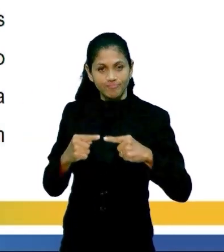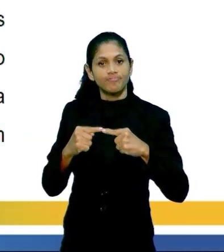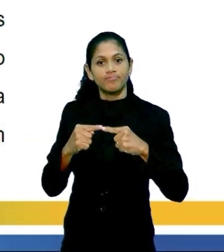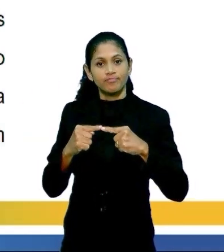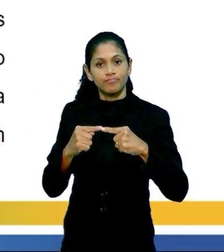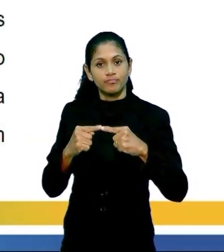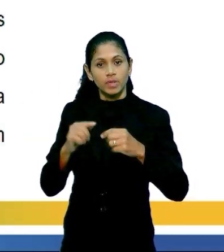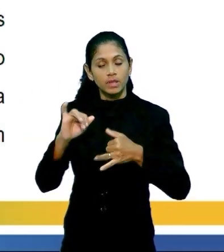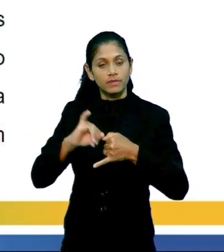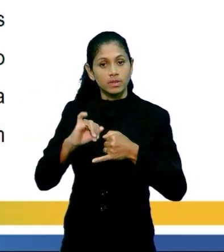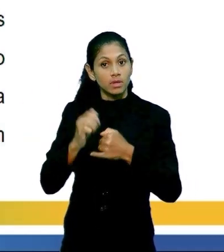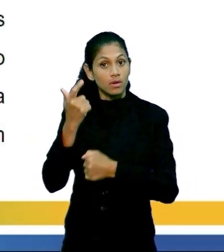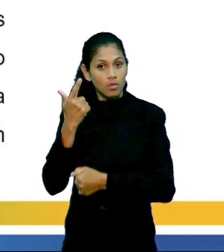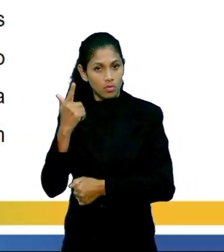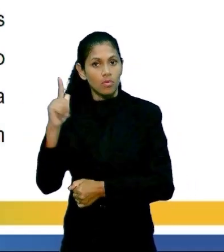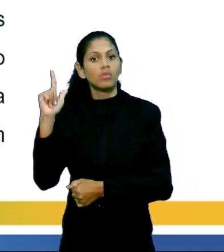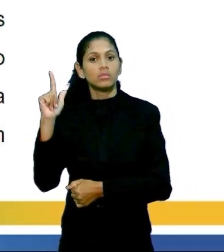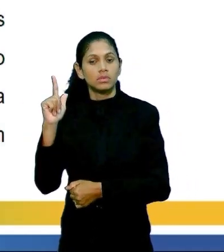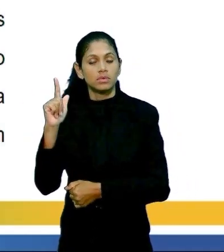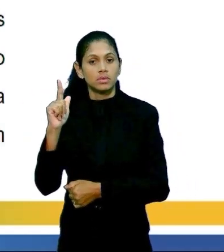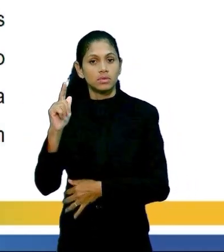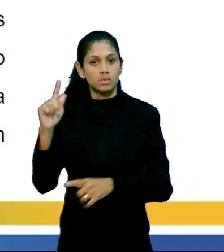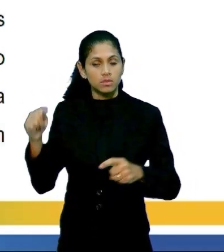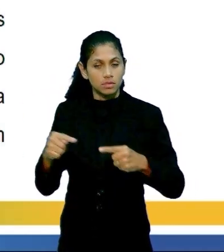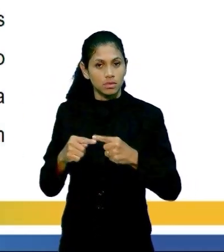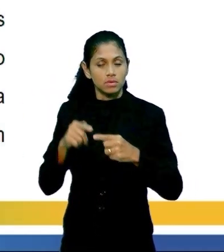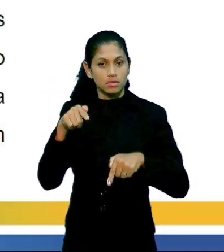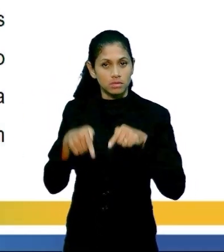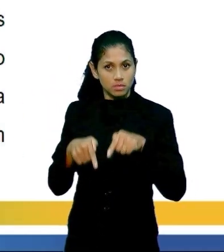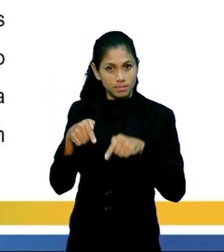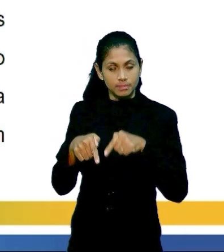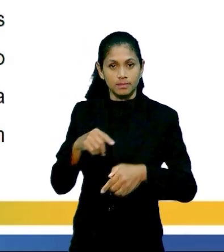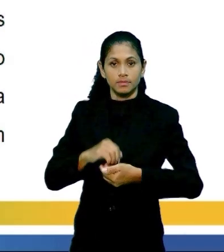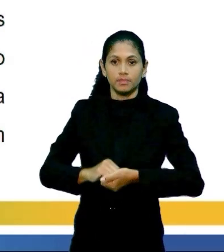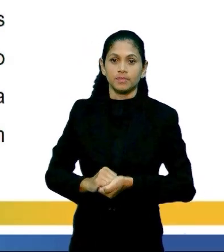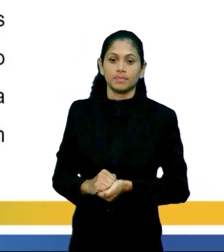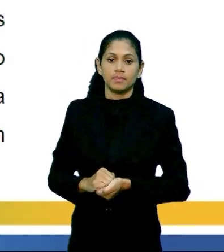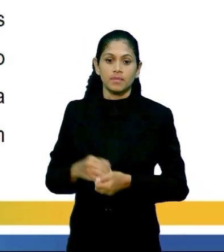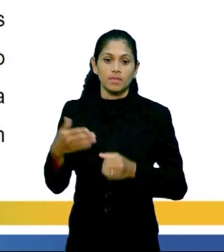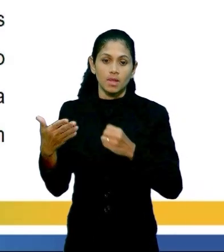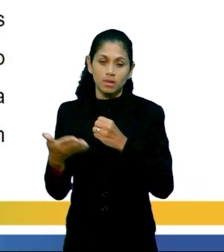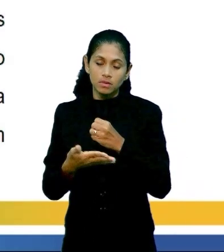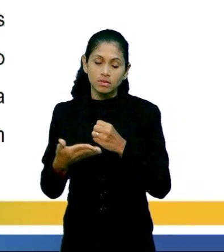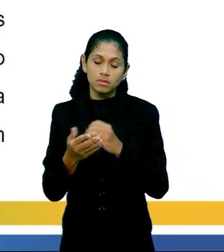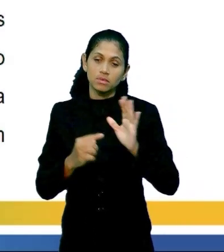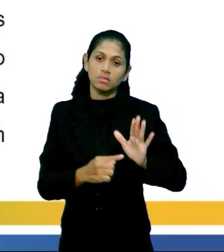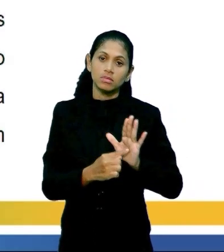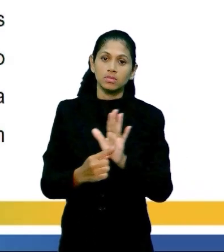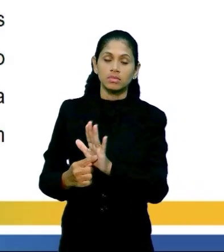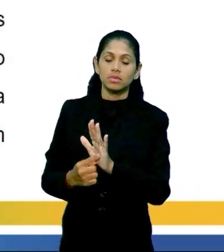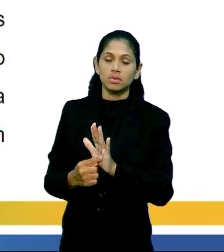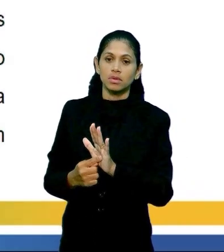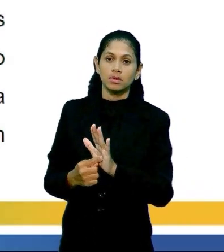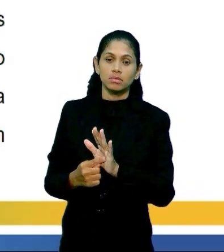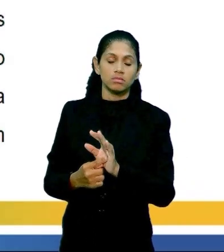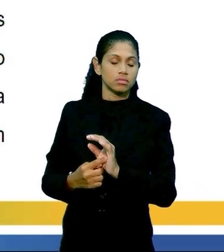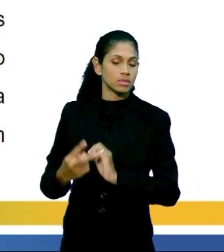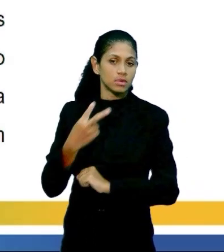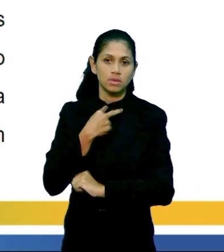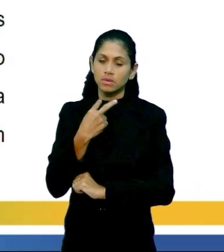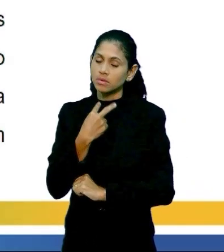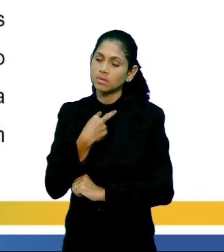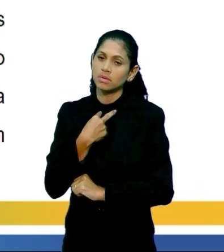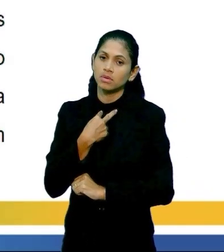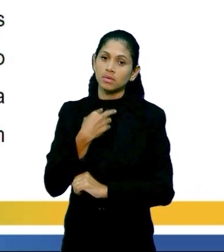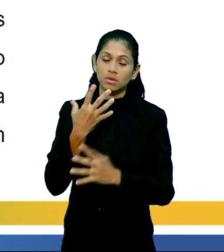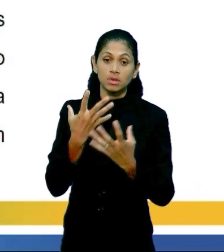Na contextualização da questão. Vamos lá, seguindo. Tais compostos demonstram que não se pode